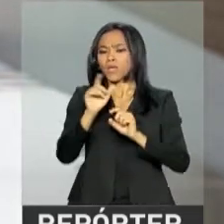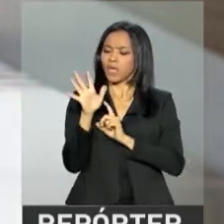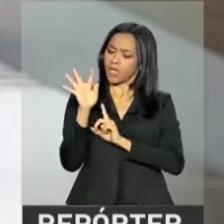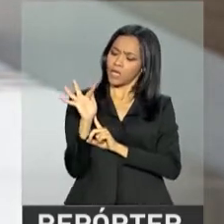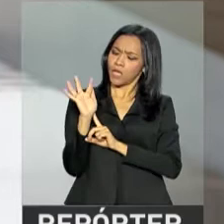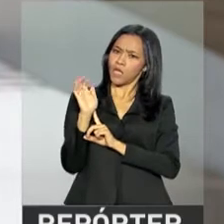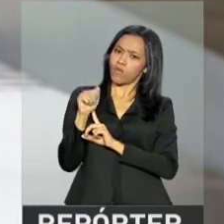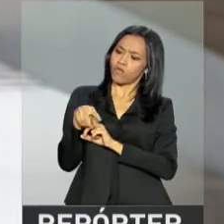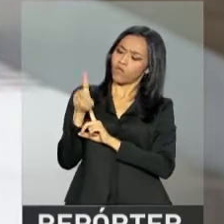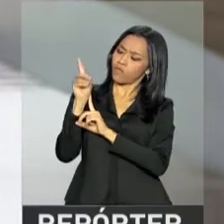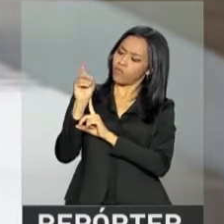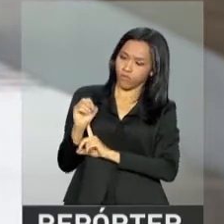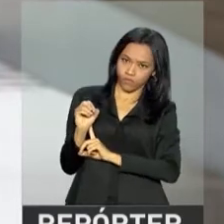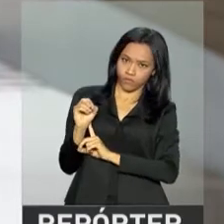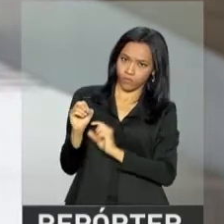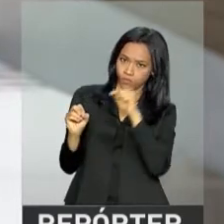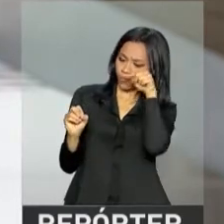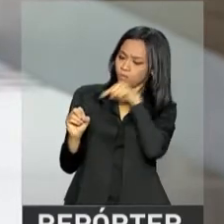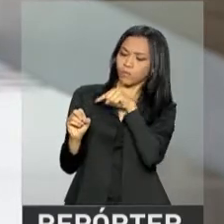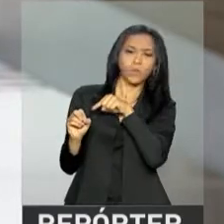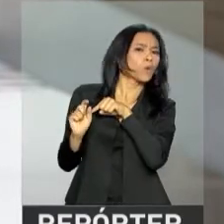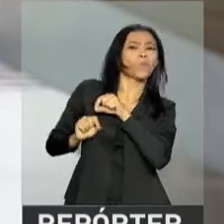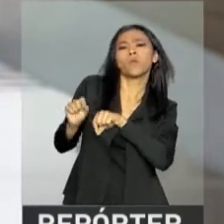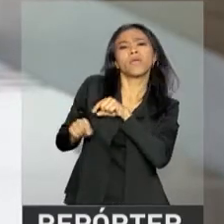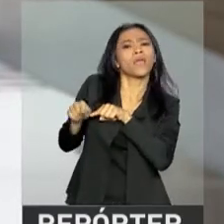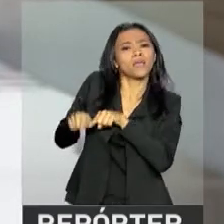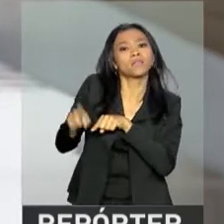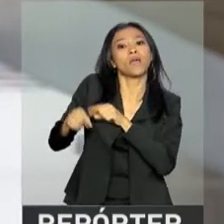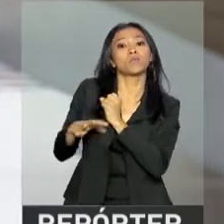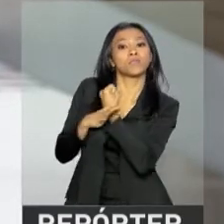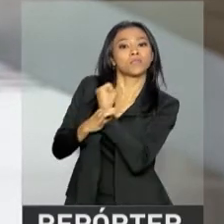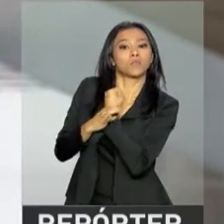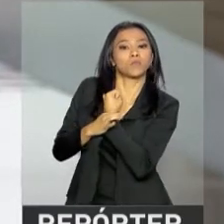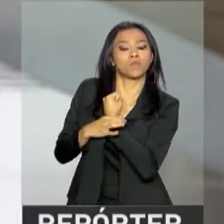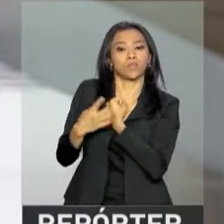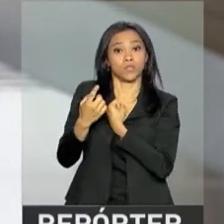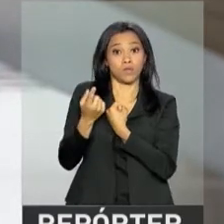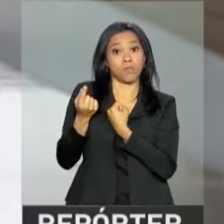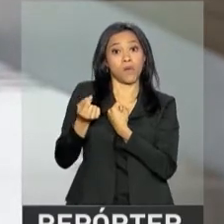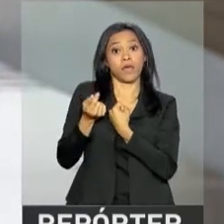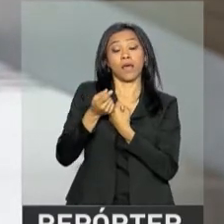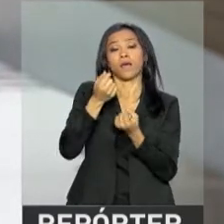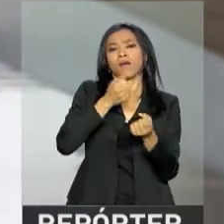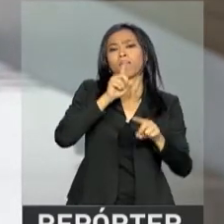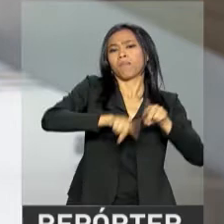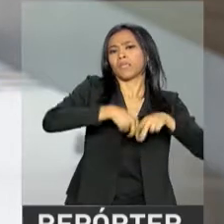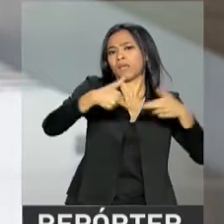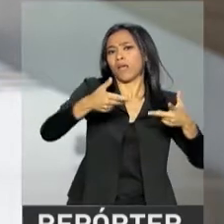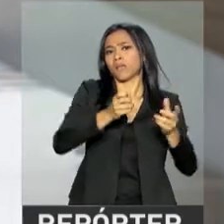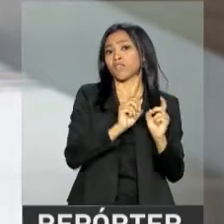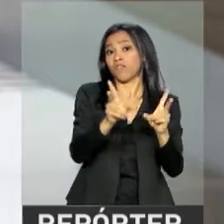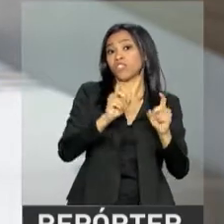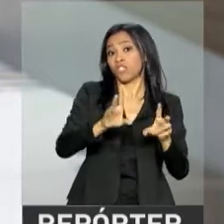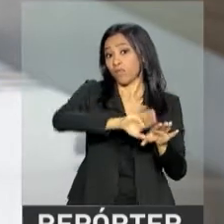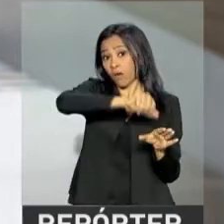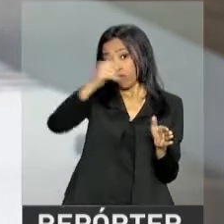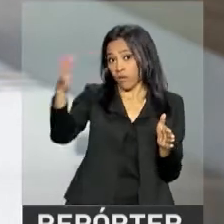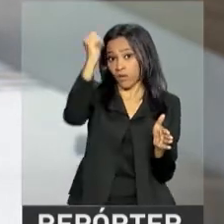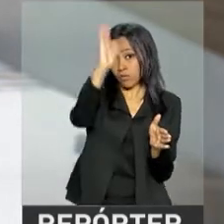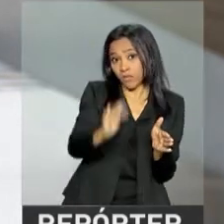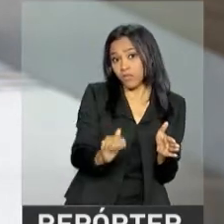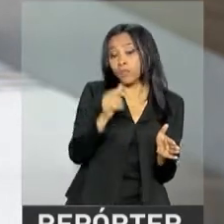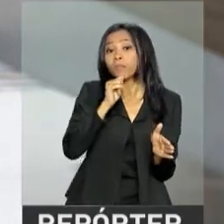de exportações esse fundo funciona como um seguro para as exportações brasileiras de bens e serviços contra por exemplo